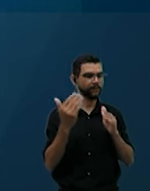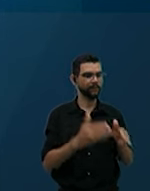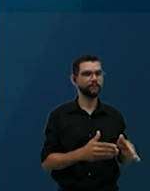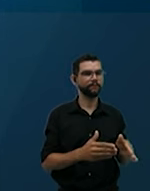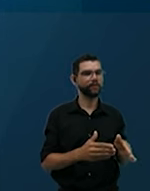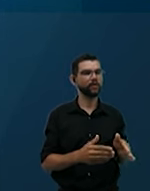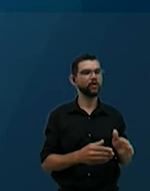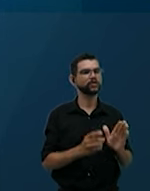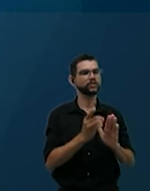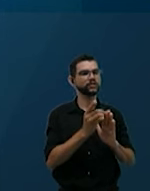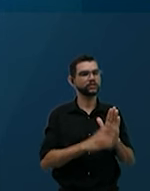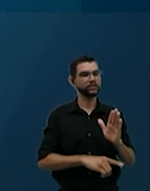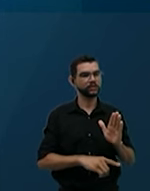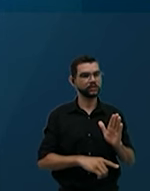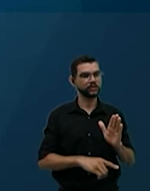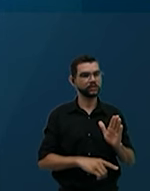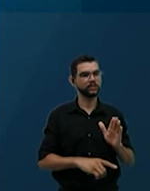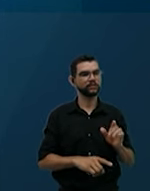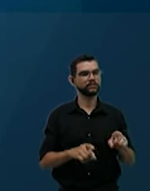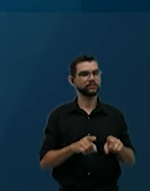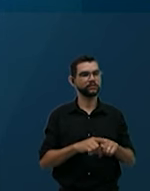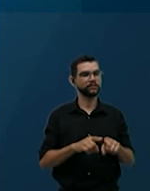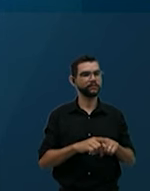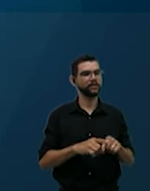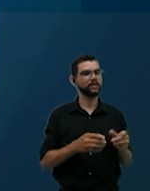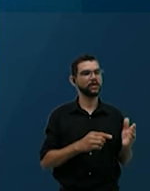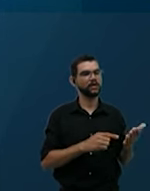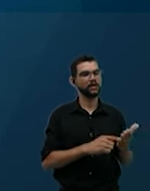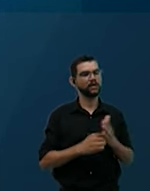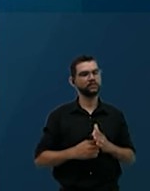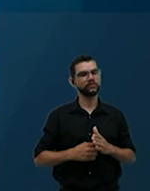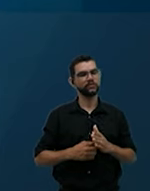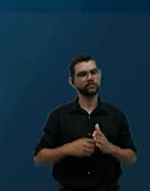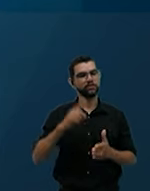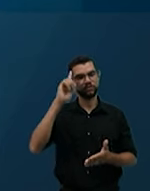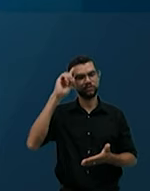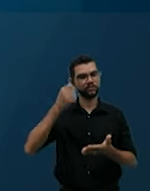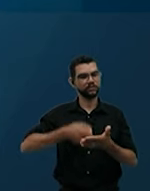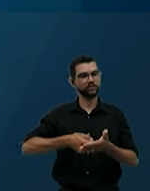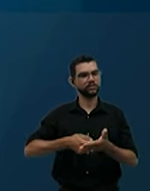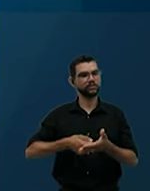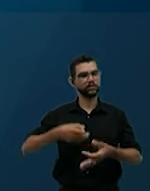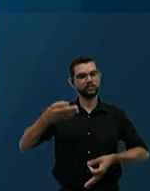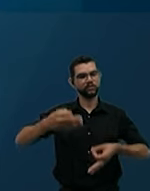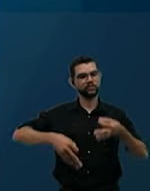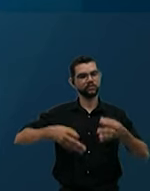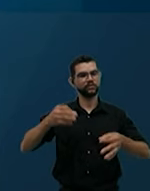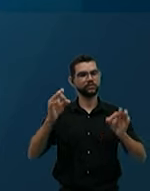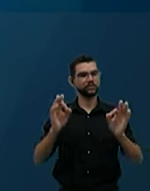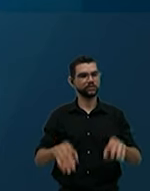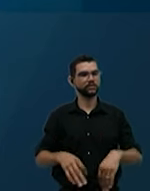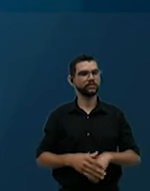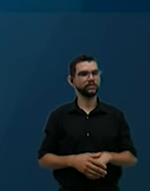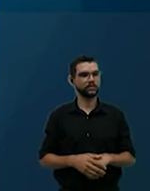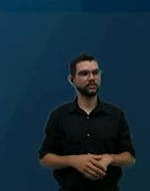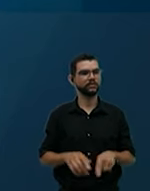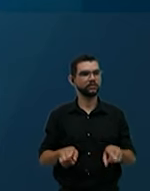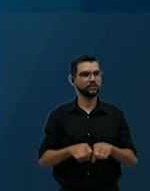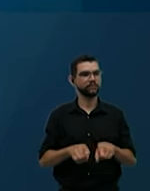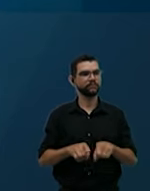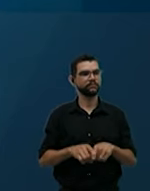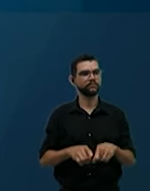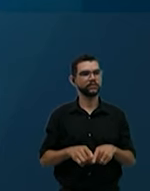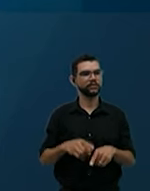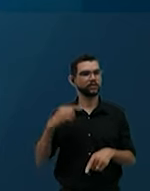para realizar a justiça. E é dessa contradição, que também é a contradição dos ilustres advogados que militam